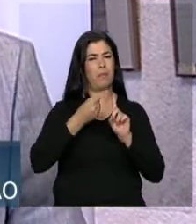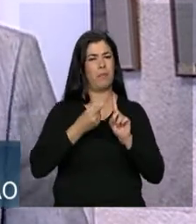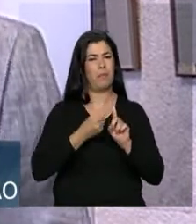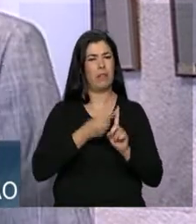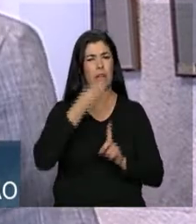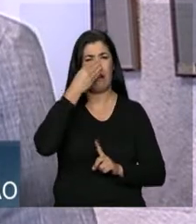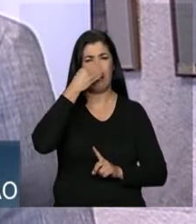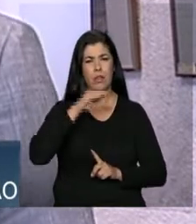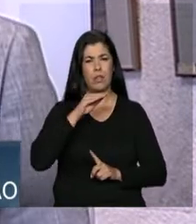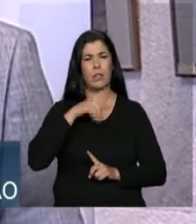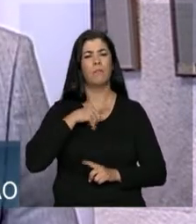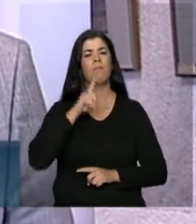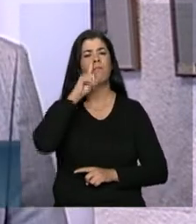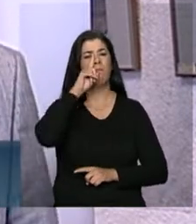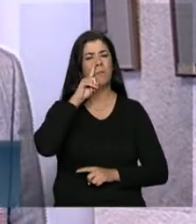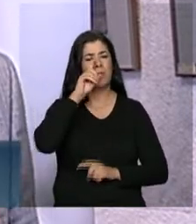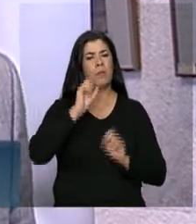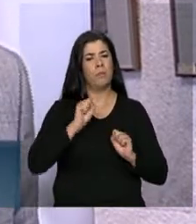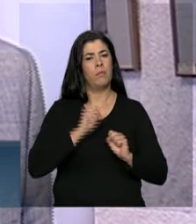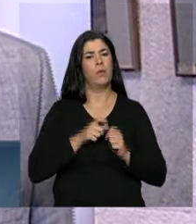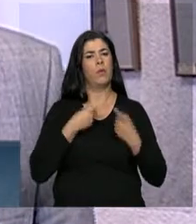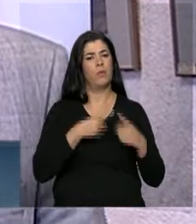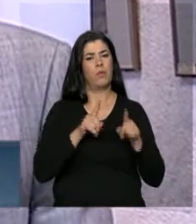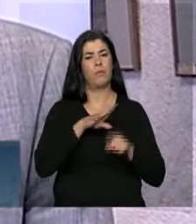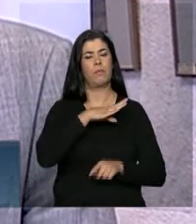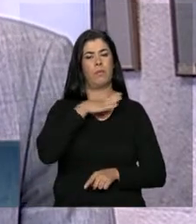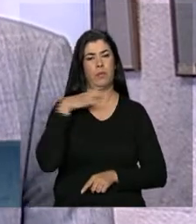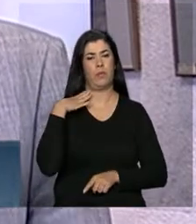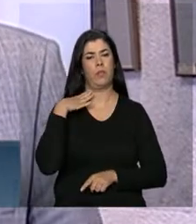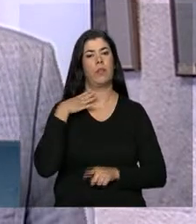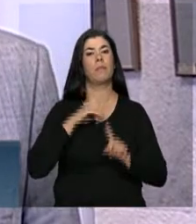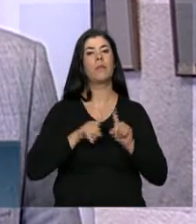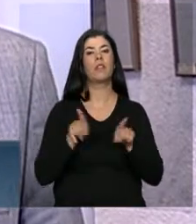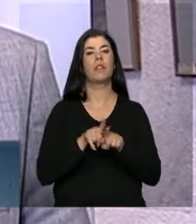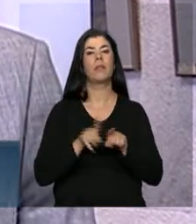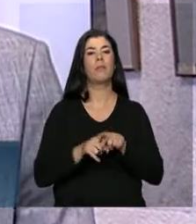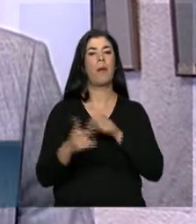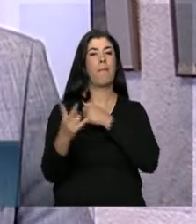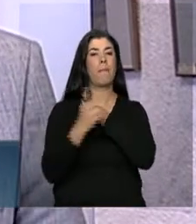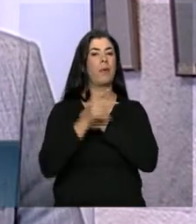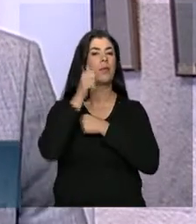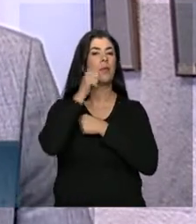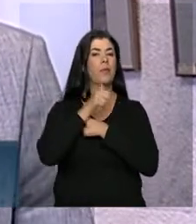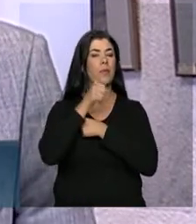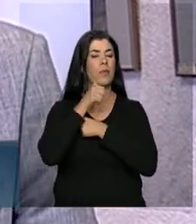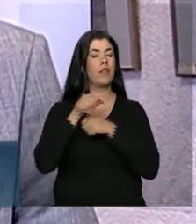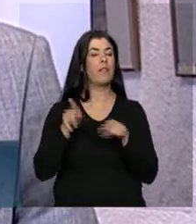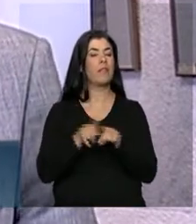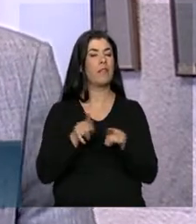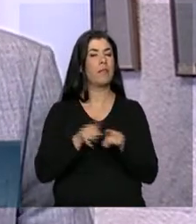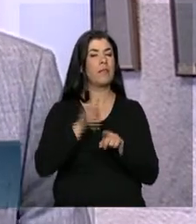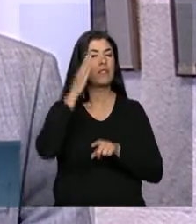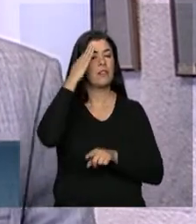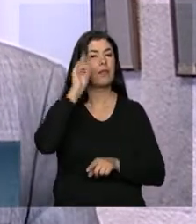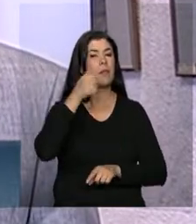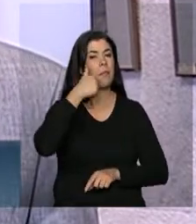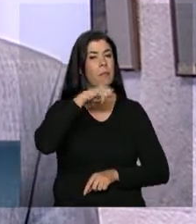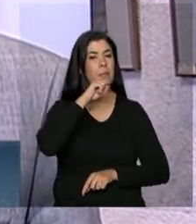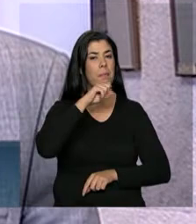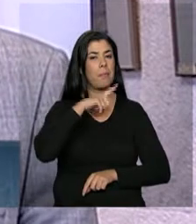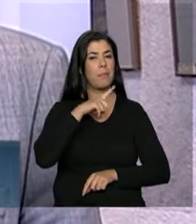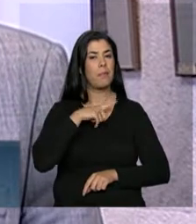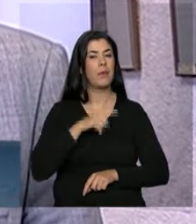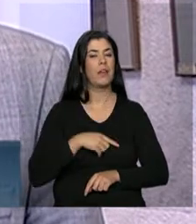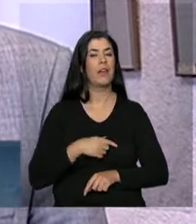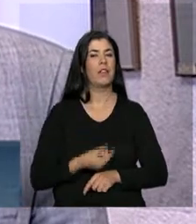ser muito grave, pode levar inclusive à morte, mas além de se proteger, é fundamental que as gestantes saibam que ela está transferindo